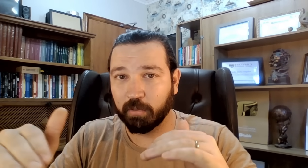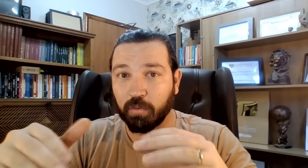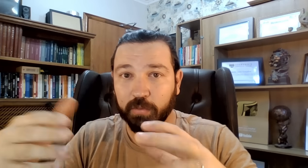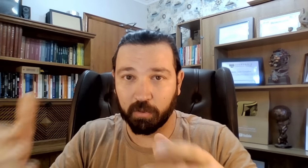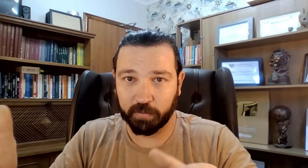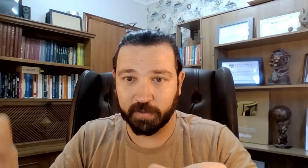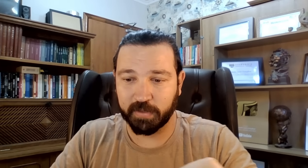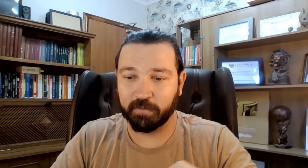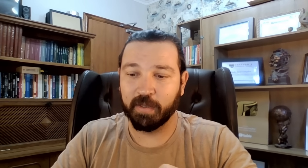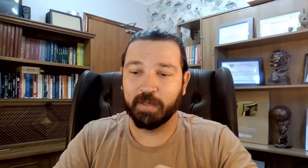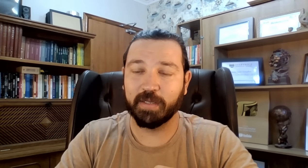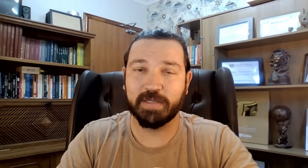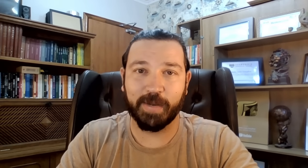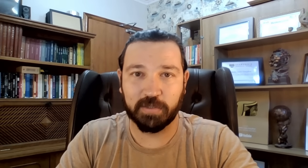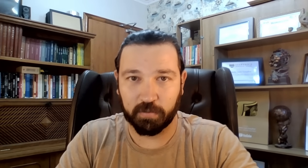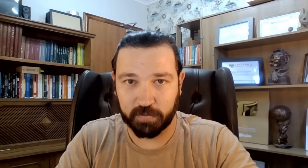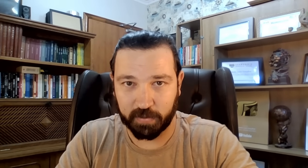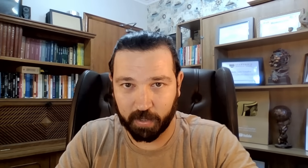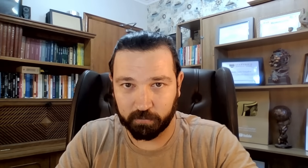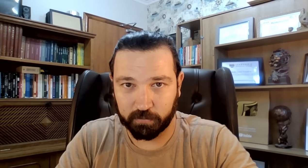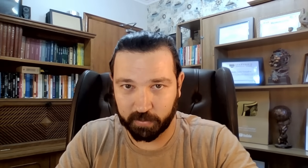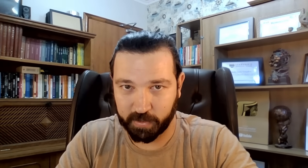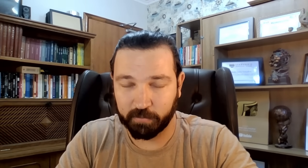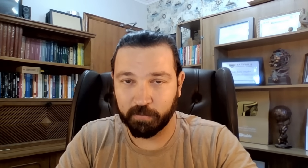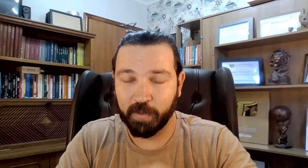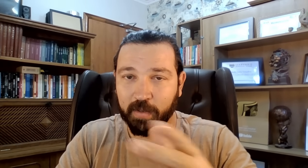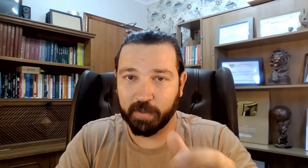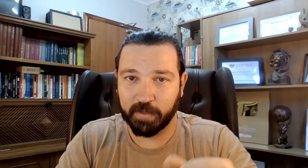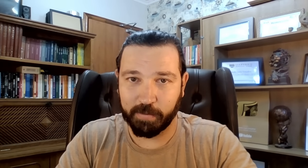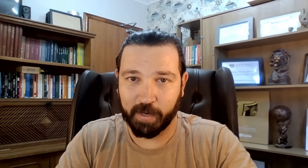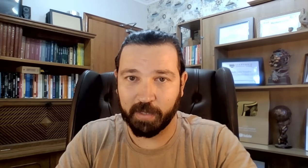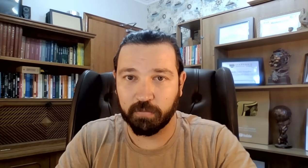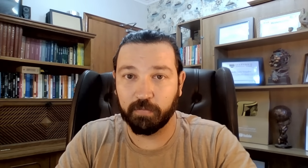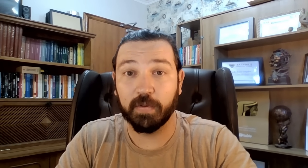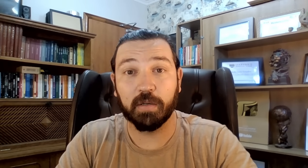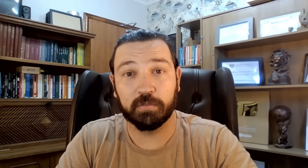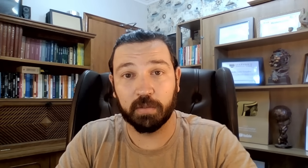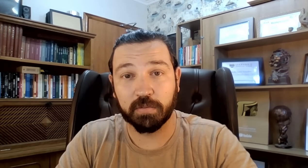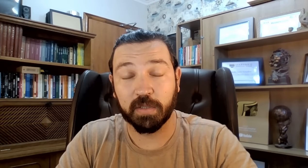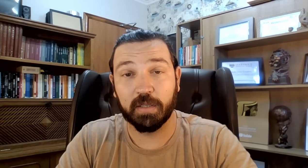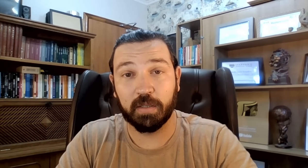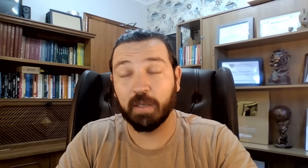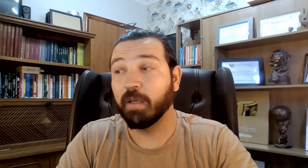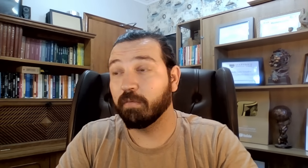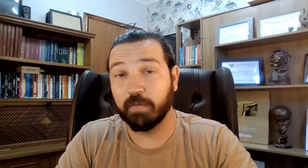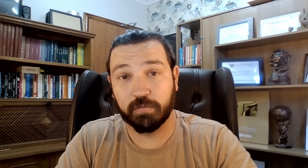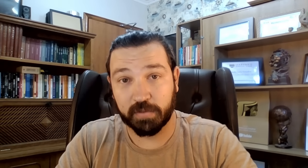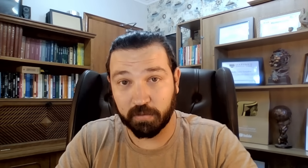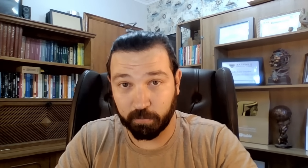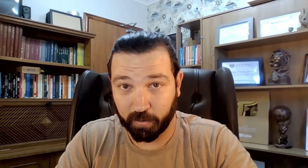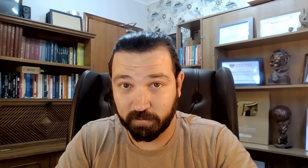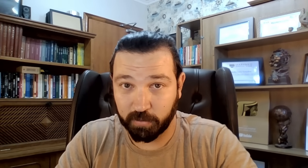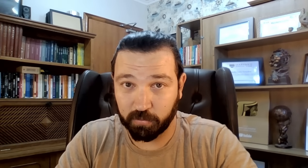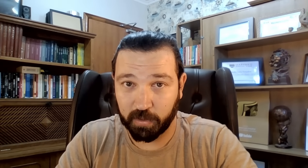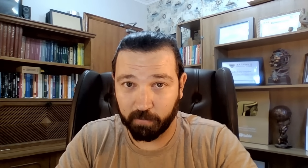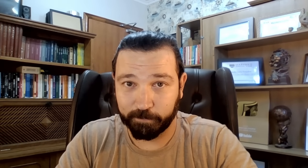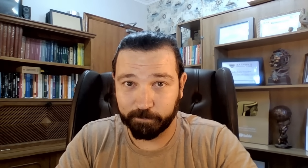acompanhando aqui o que tá acontecendo na Sabatina do Senado Tá certo grande abraço fica com Deus e vejo vocês no próximo